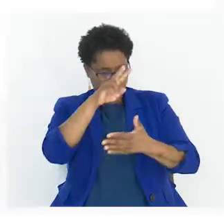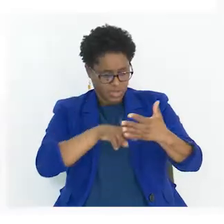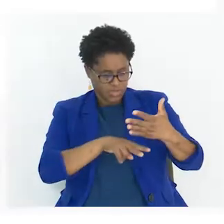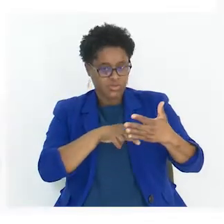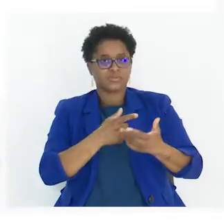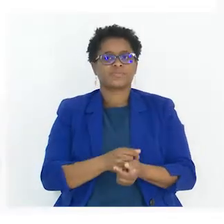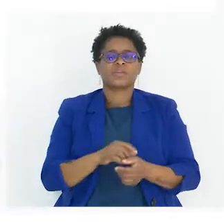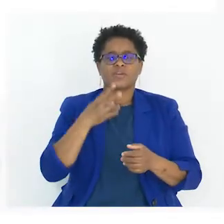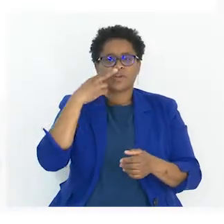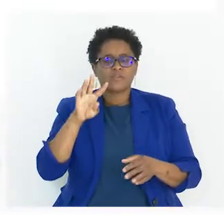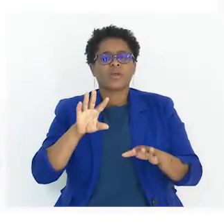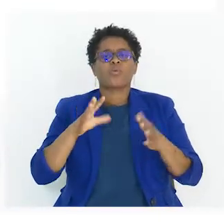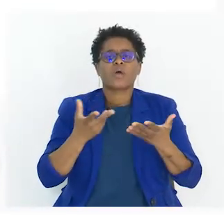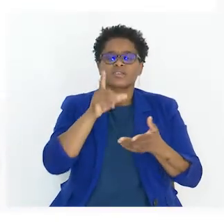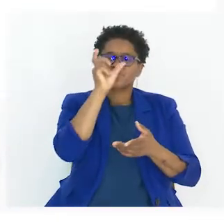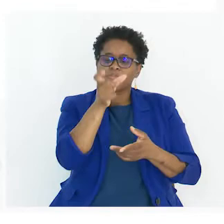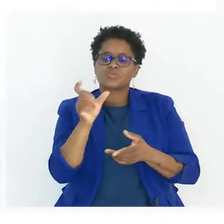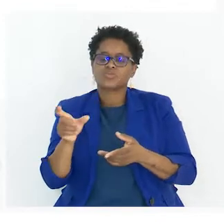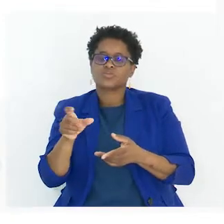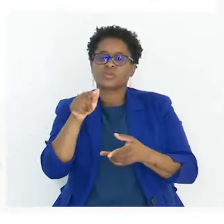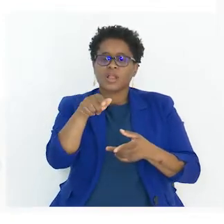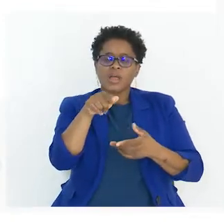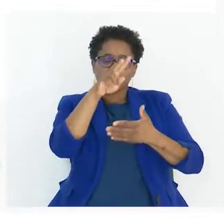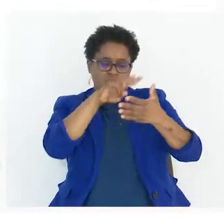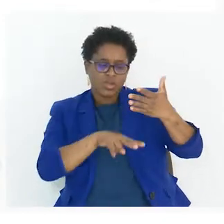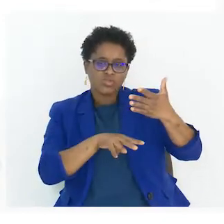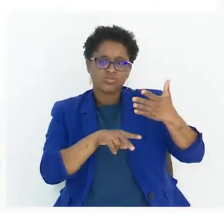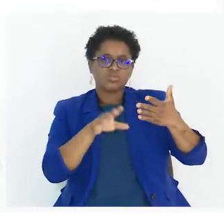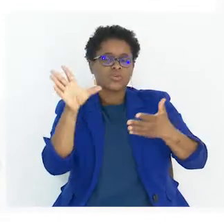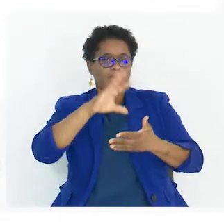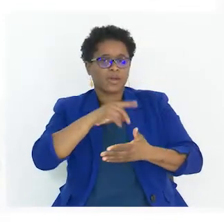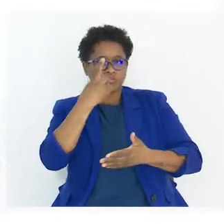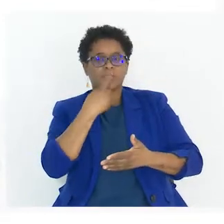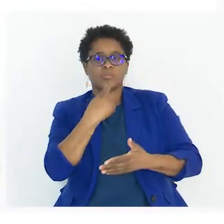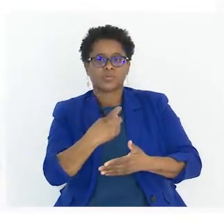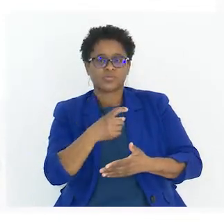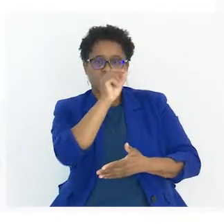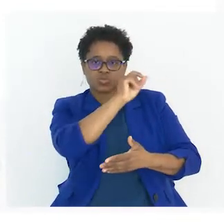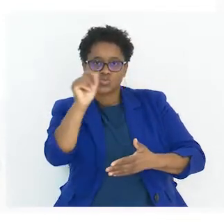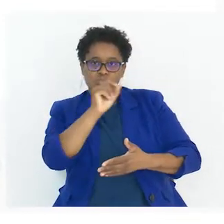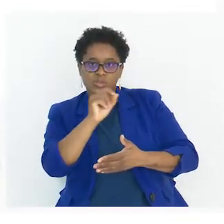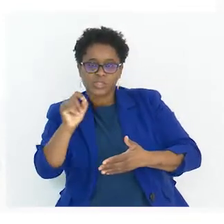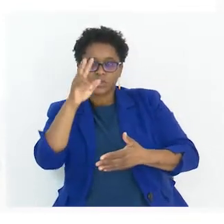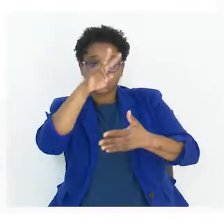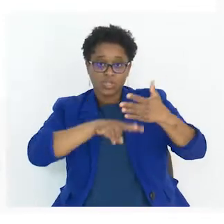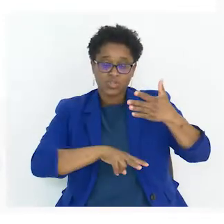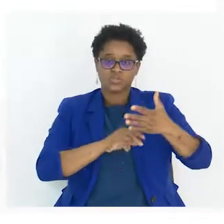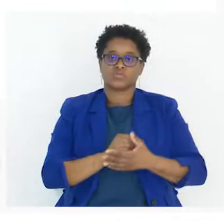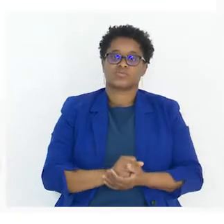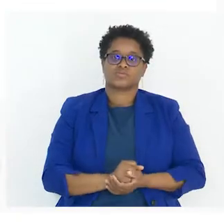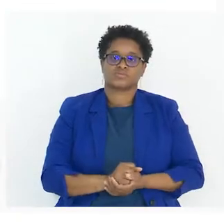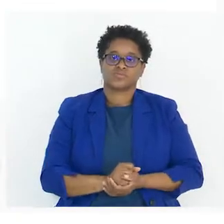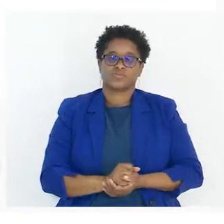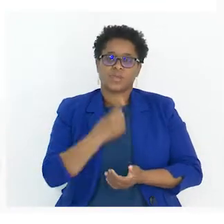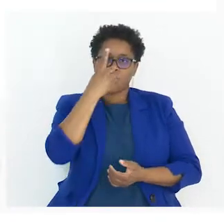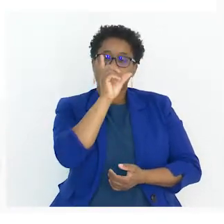ver. Quais são as personagens do texto? Mais uma pergunta. Sublinhem no texto. Vejam.